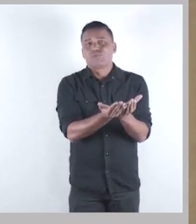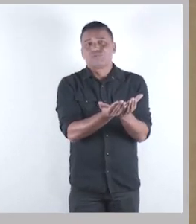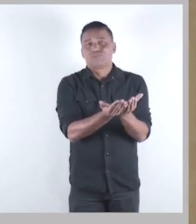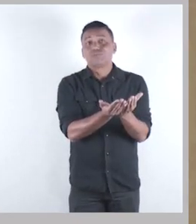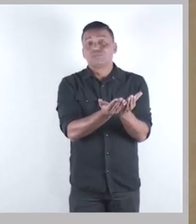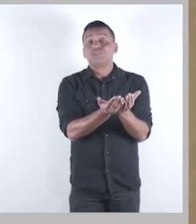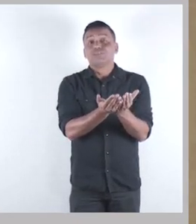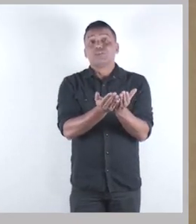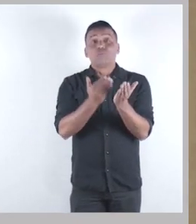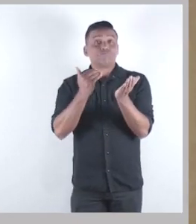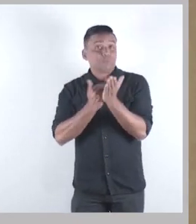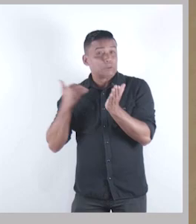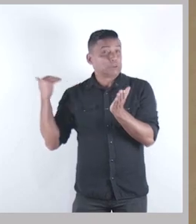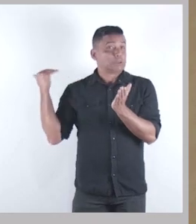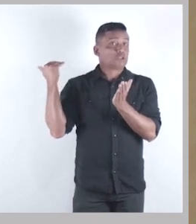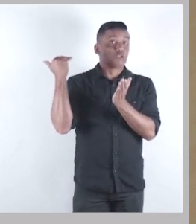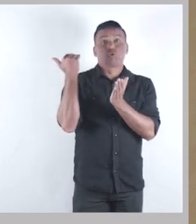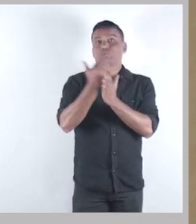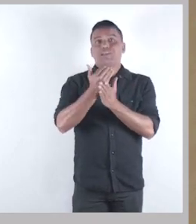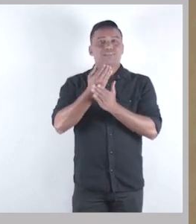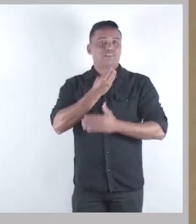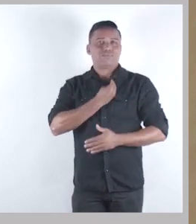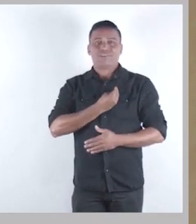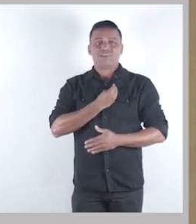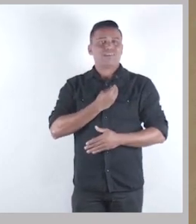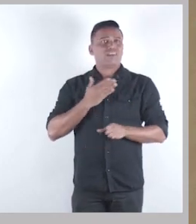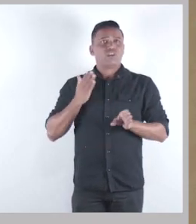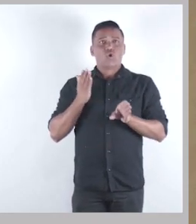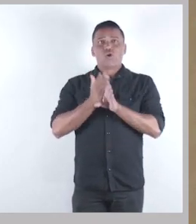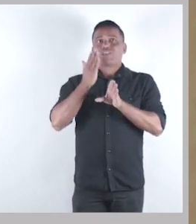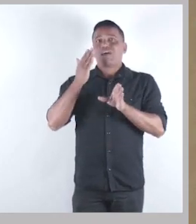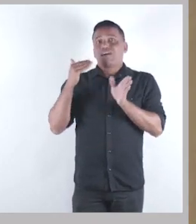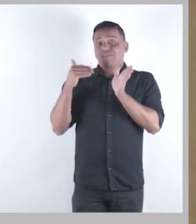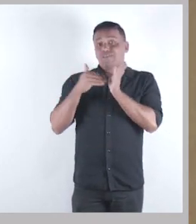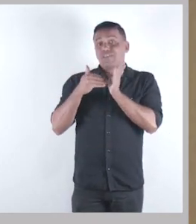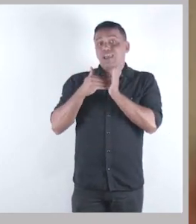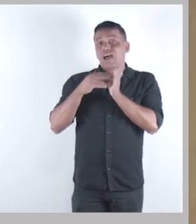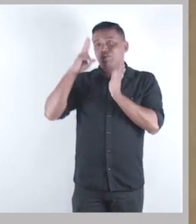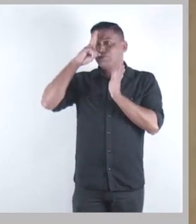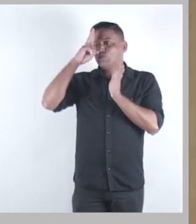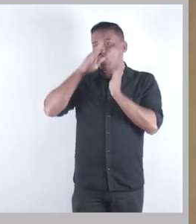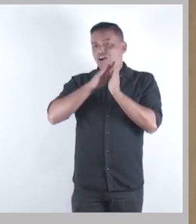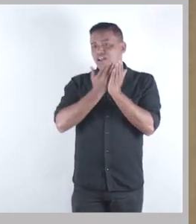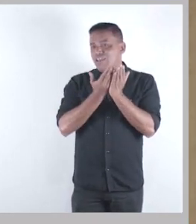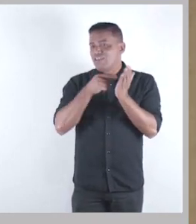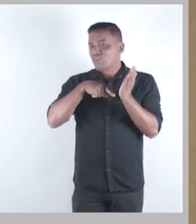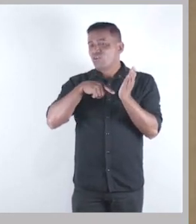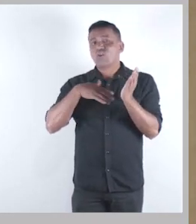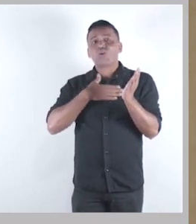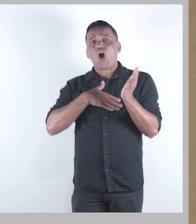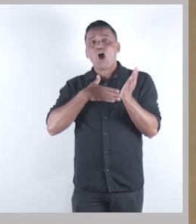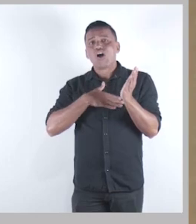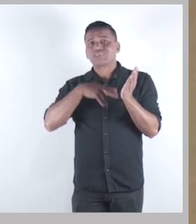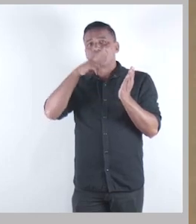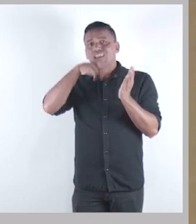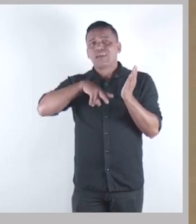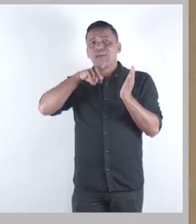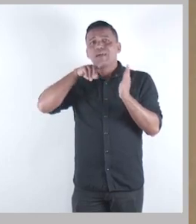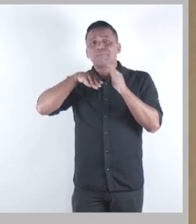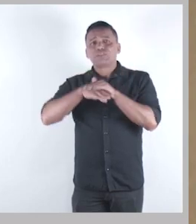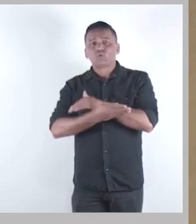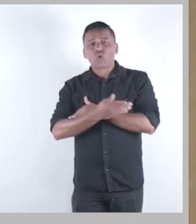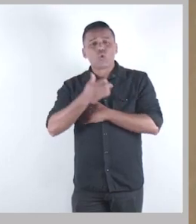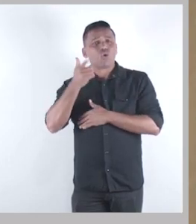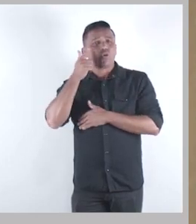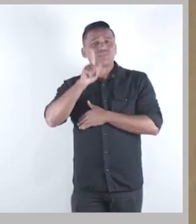de autossuperação através da descoberta do que afinal o livro me dá. Por que esta gente gosta de ler? Porque há muita gente que não sabia